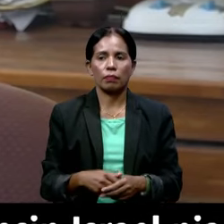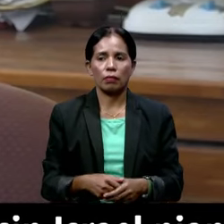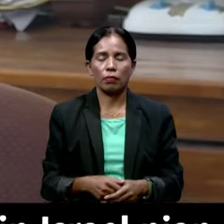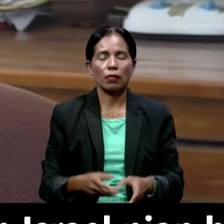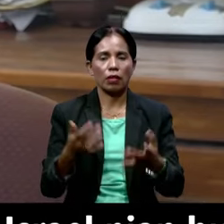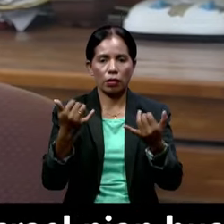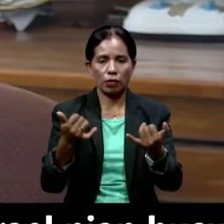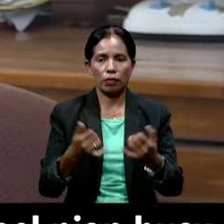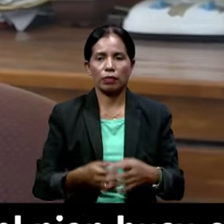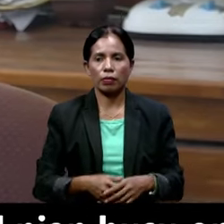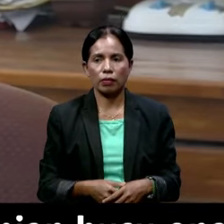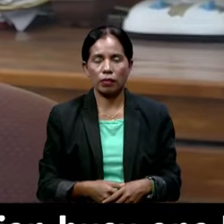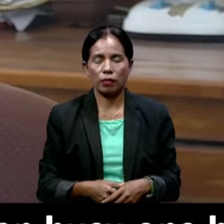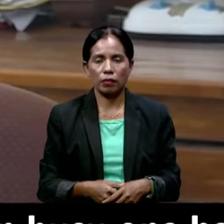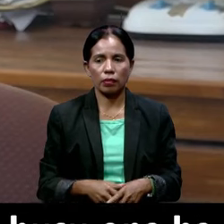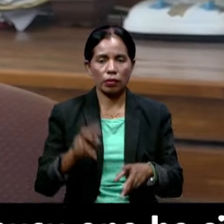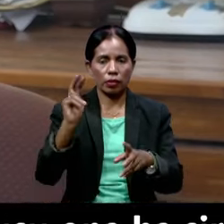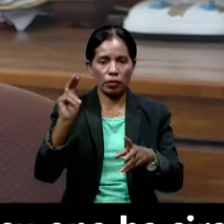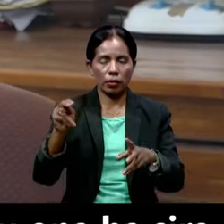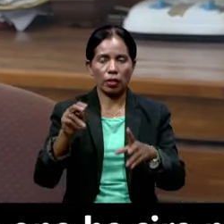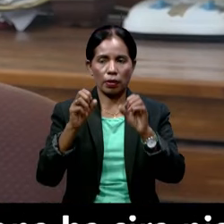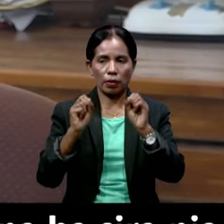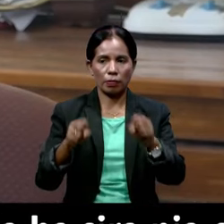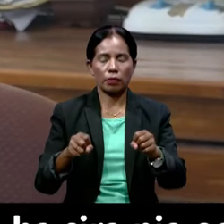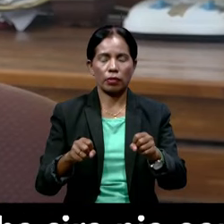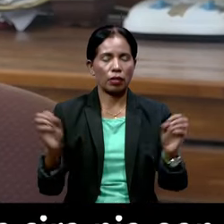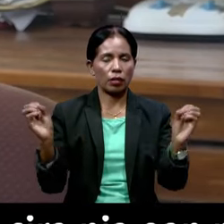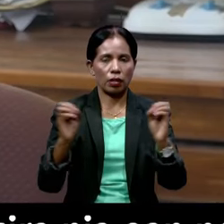agora minha bele desempregos